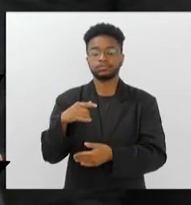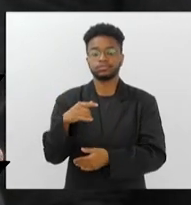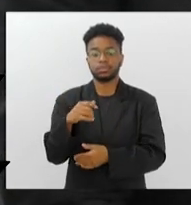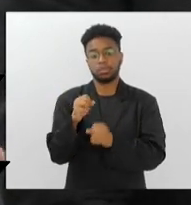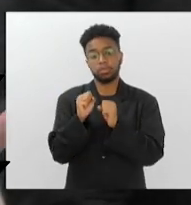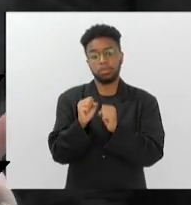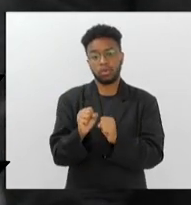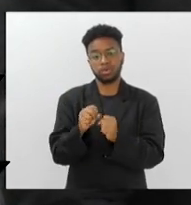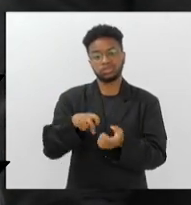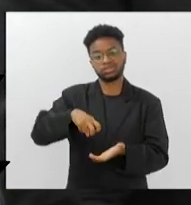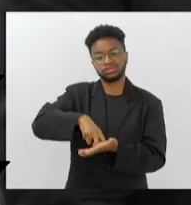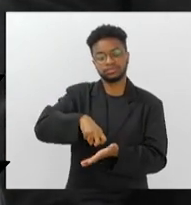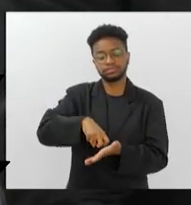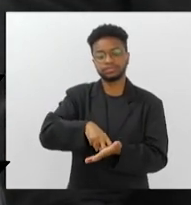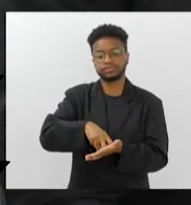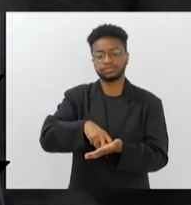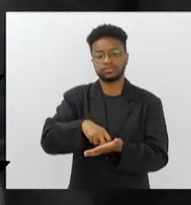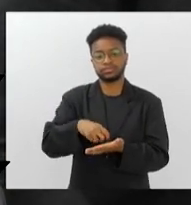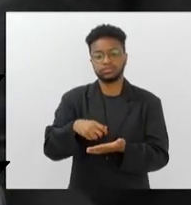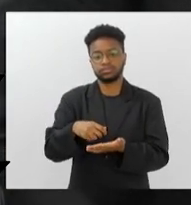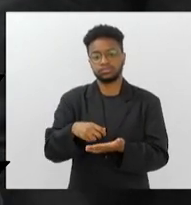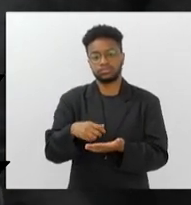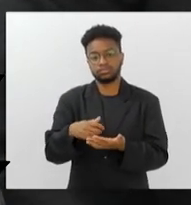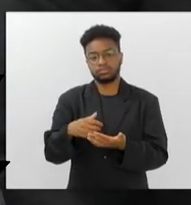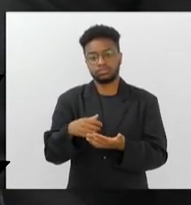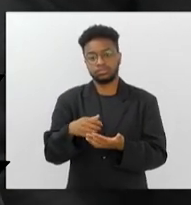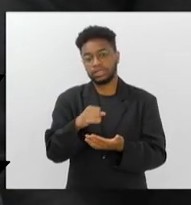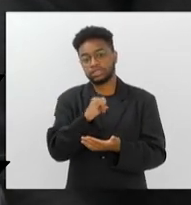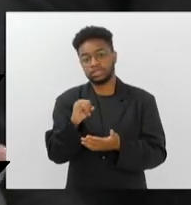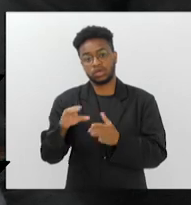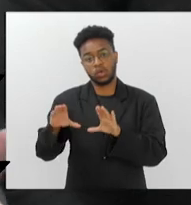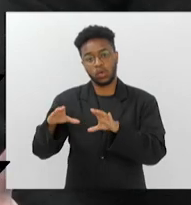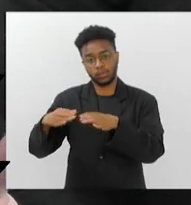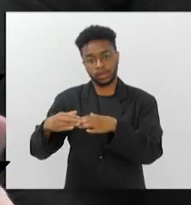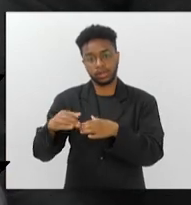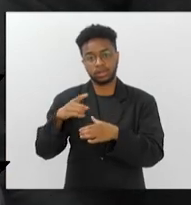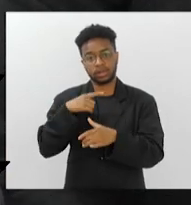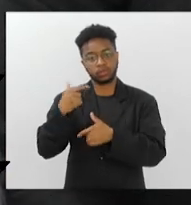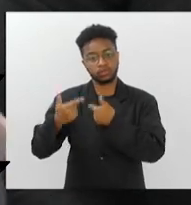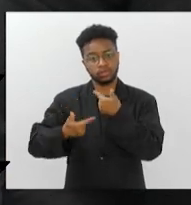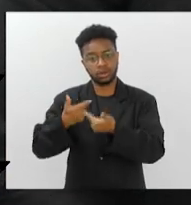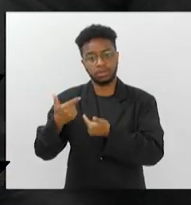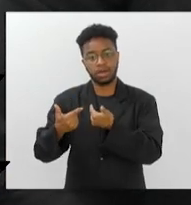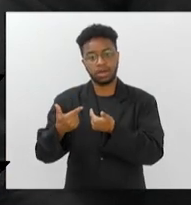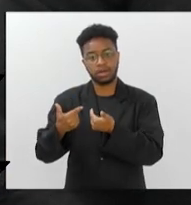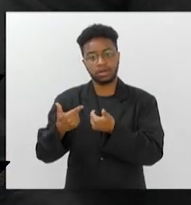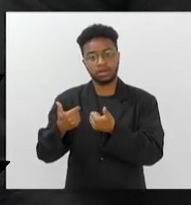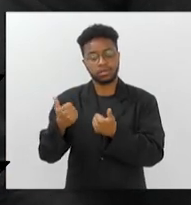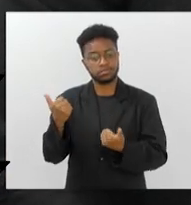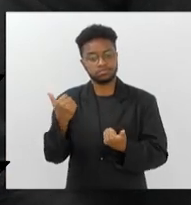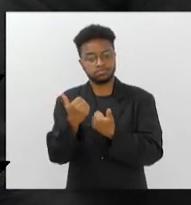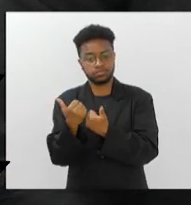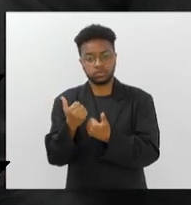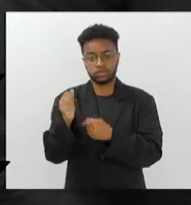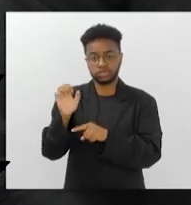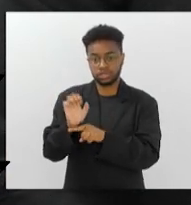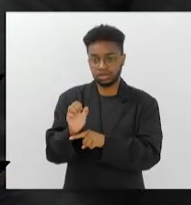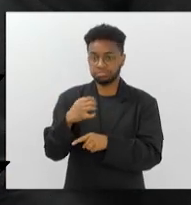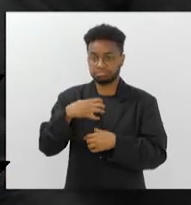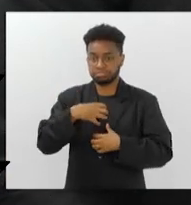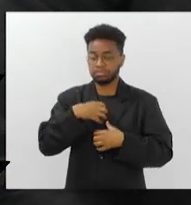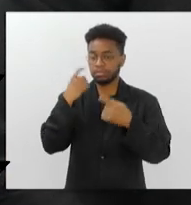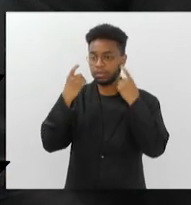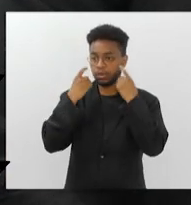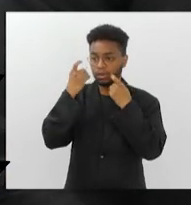pode ser punitivo a um a uma comunidade que faz um trabalho acessório ao estado me preocupa bastante e eu queria até por